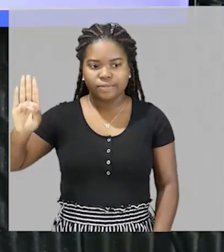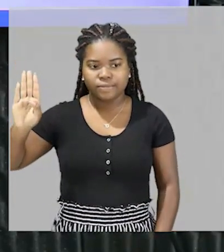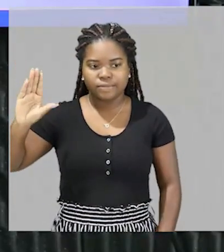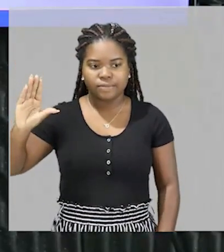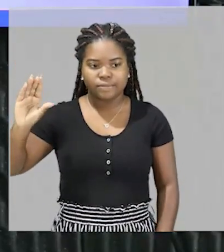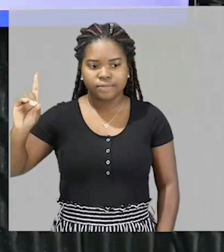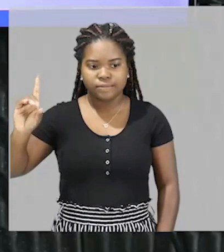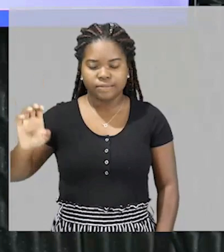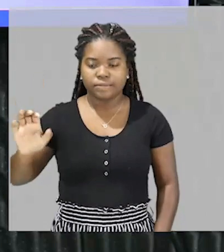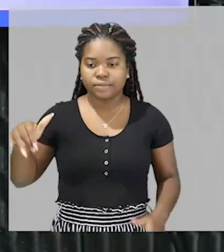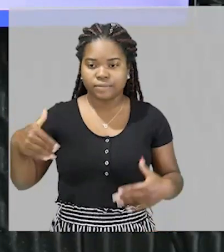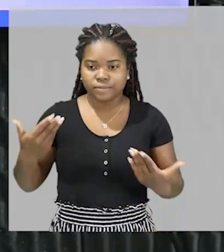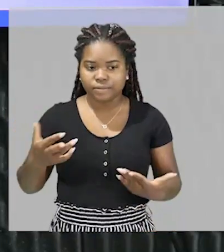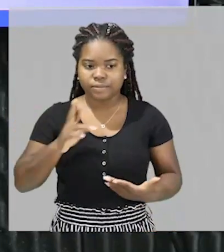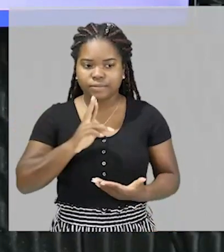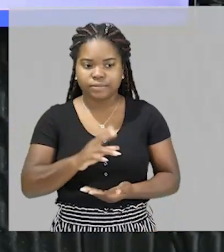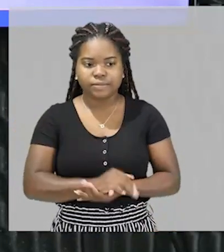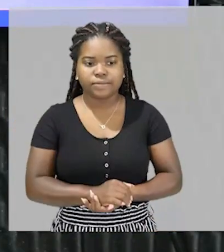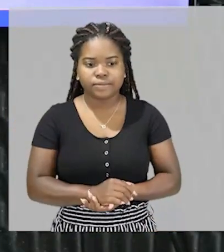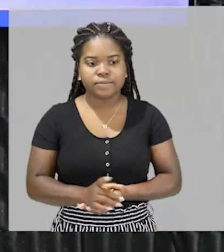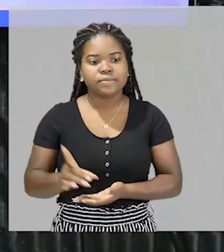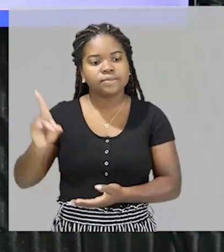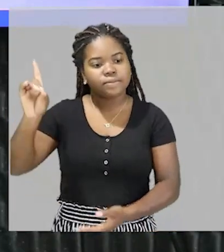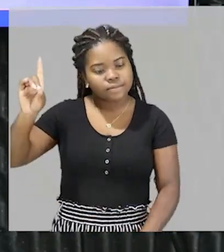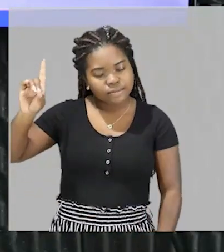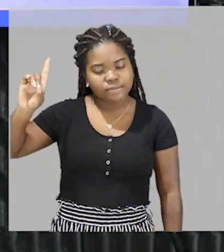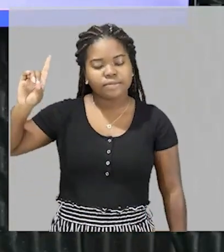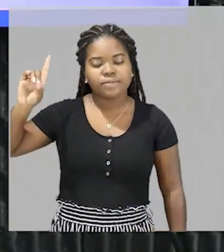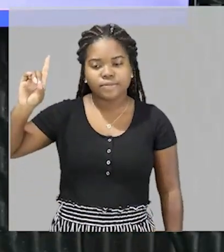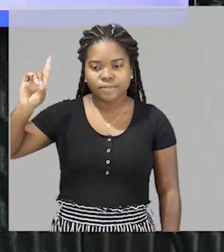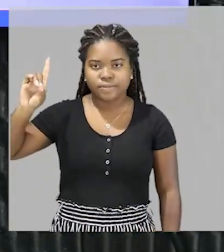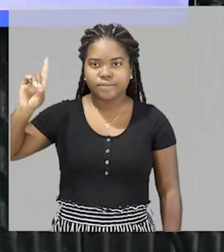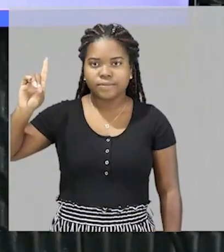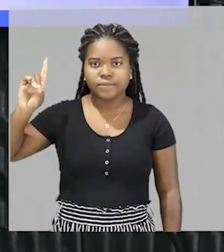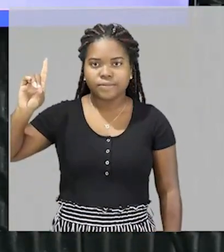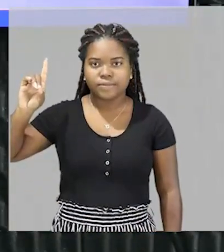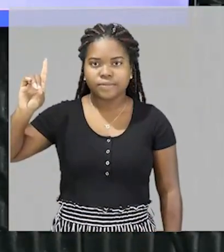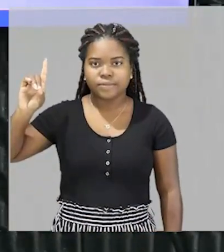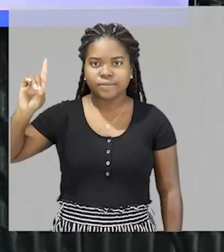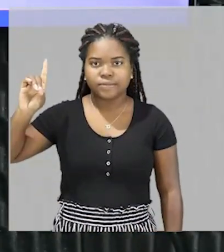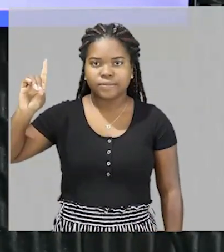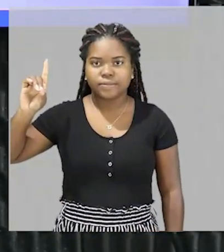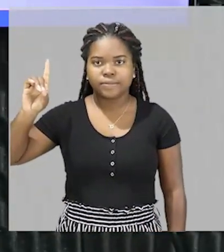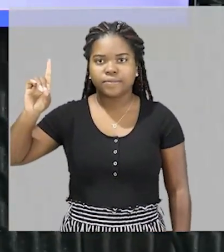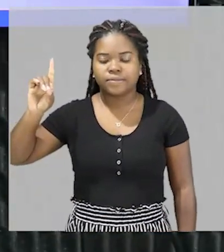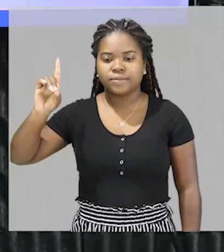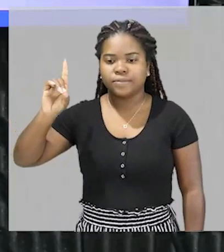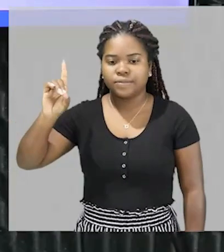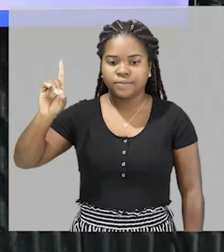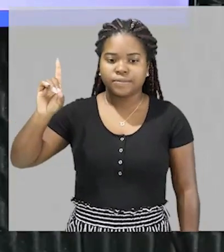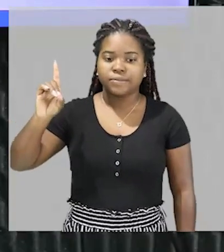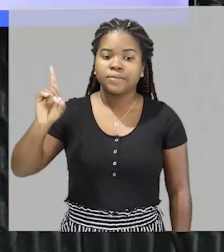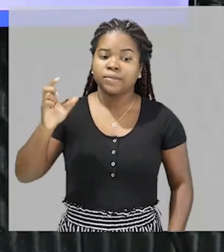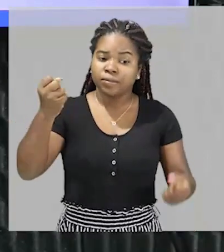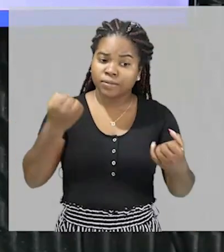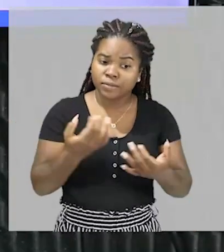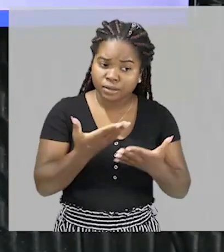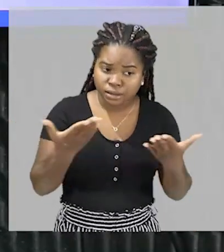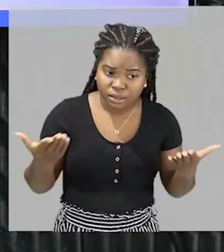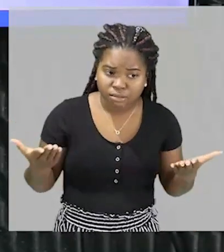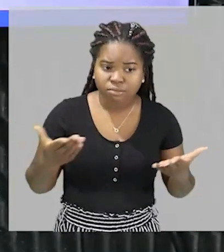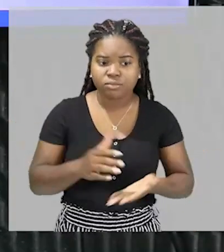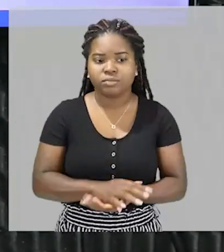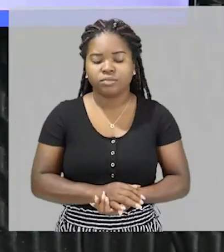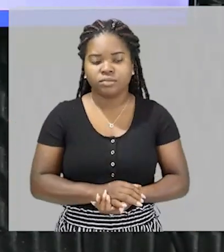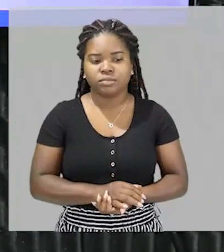fazer conviver campos de expressões diferentes e integrar novos significados. Aquilo que eu falei para vocês, na hora que eu falo